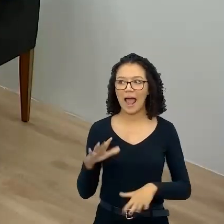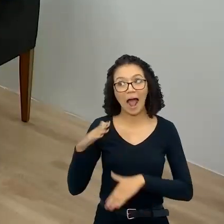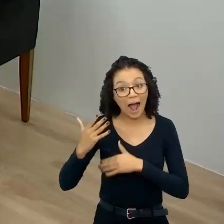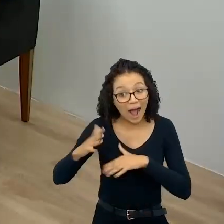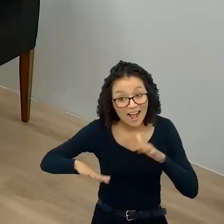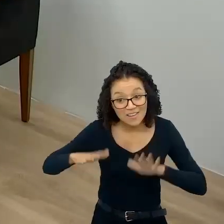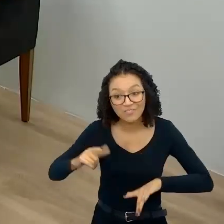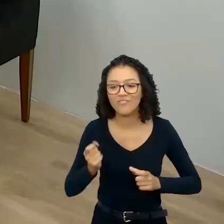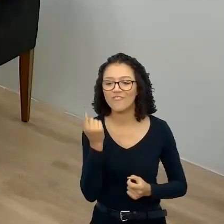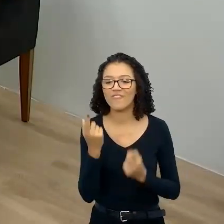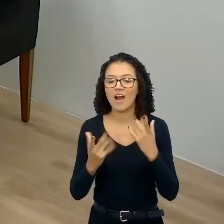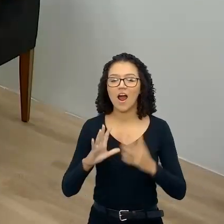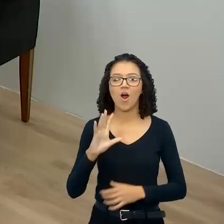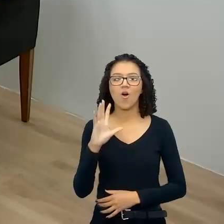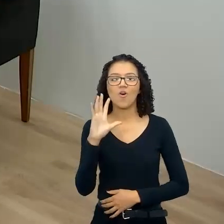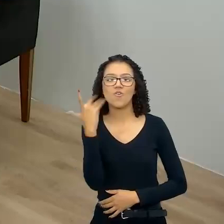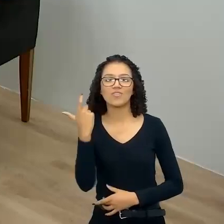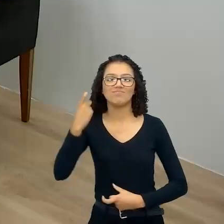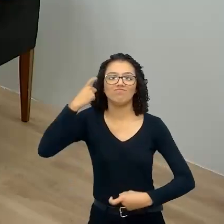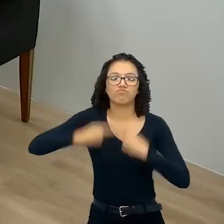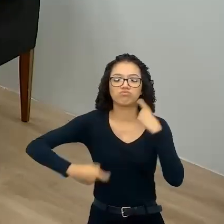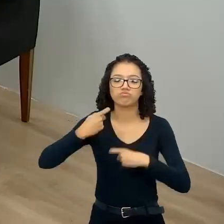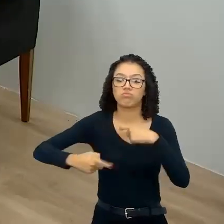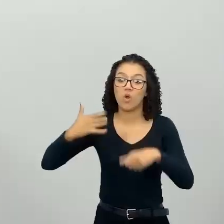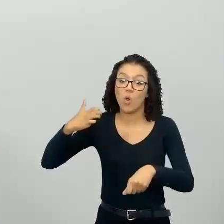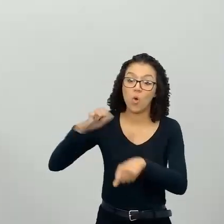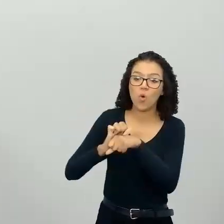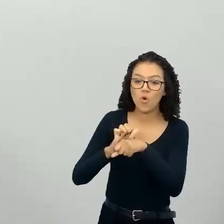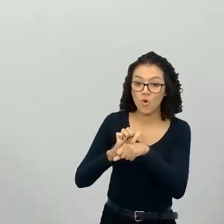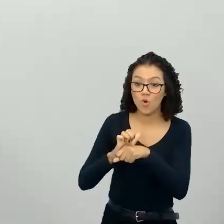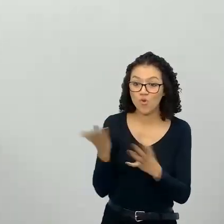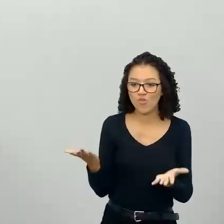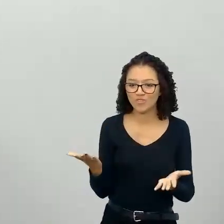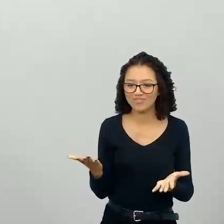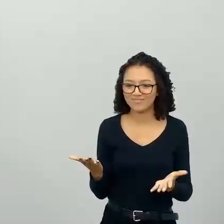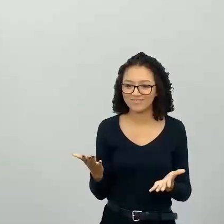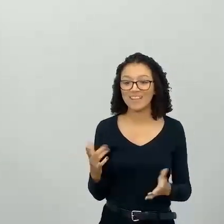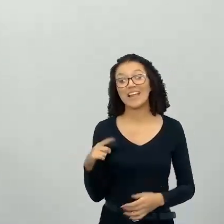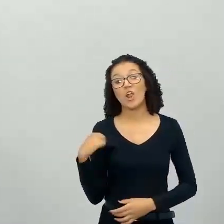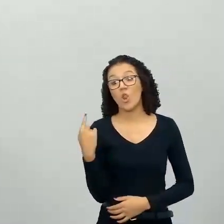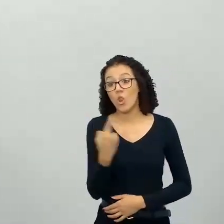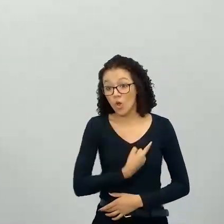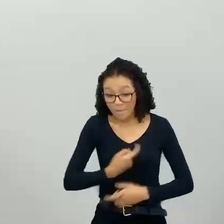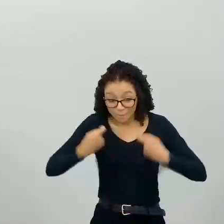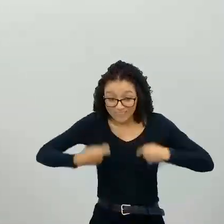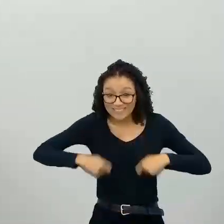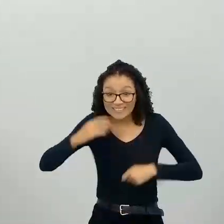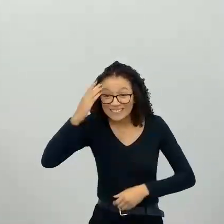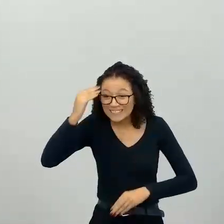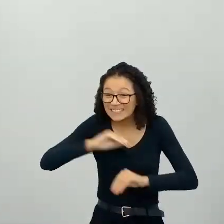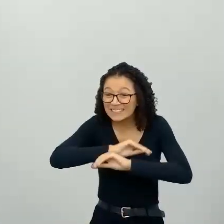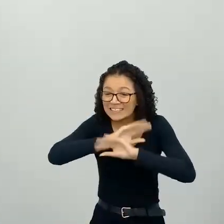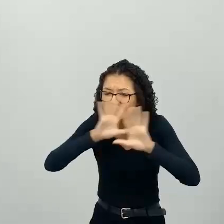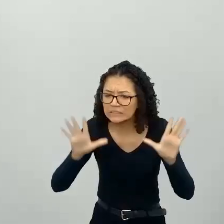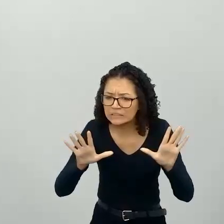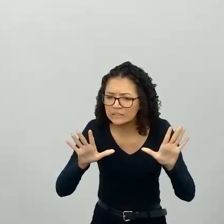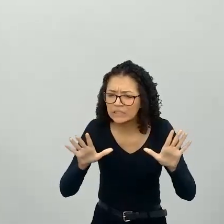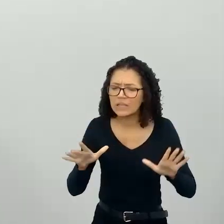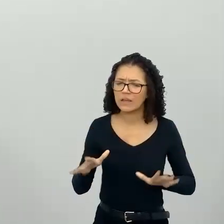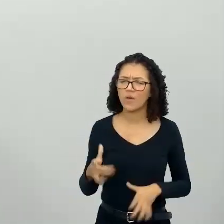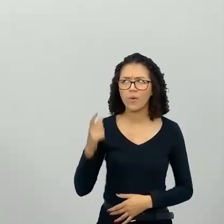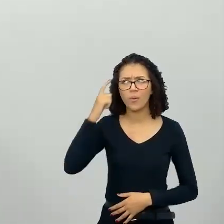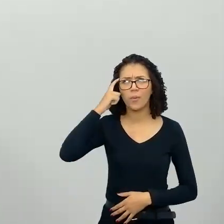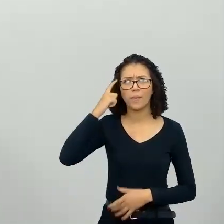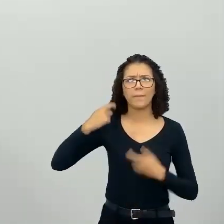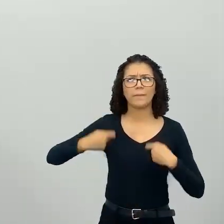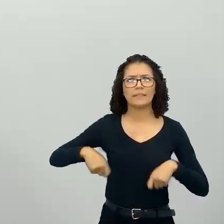que acaba sendo consequência de algumas ações. Exatamente. Que é isso que a gente precisa levar para a temática, né? Então, será que você precisa mesmo?